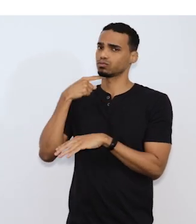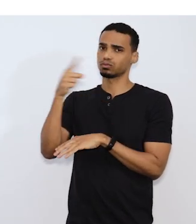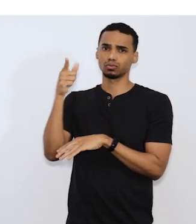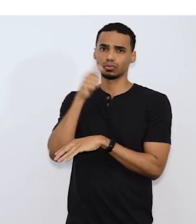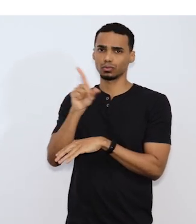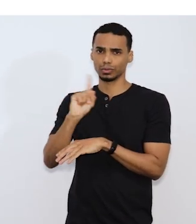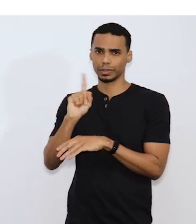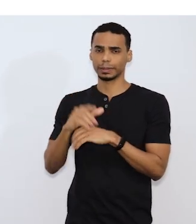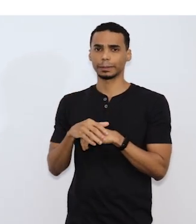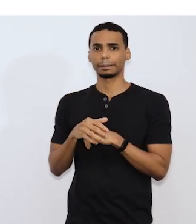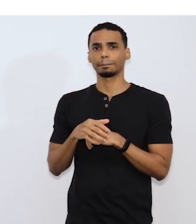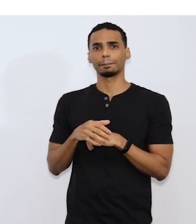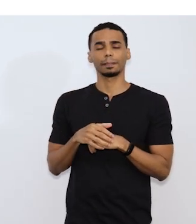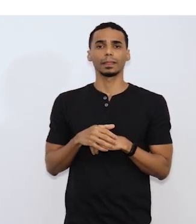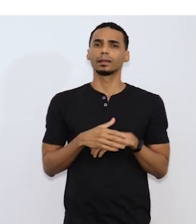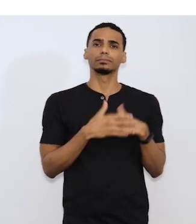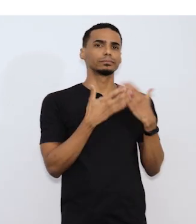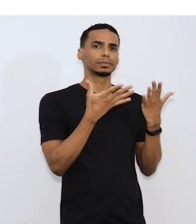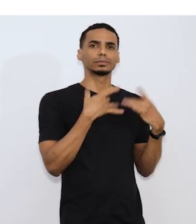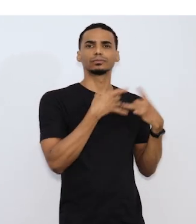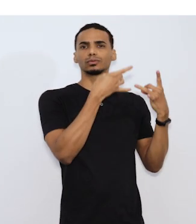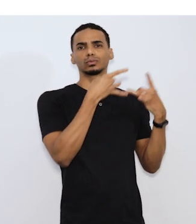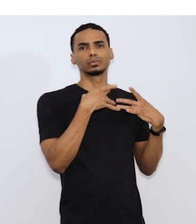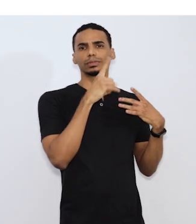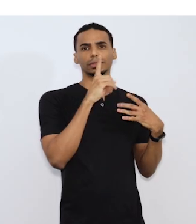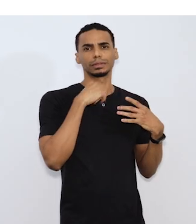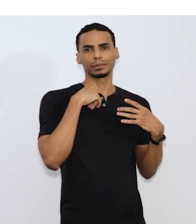consigo. Bem, não desista, sargento.